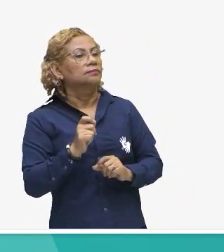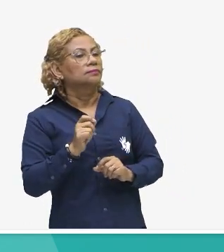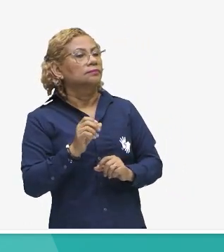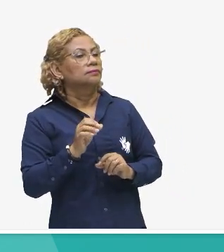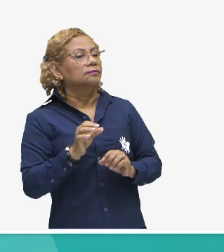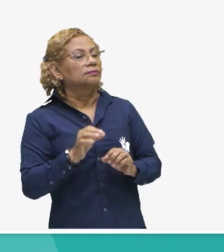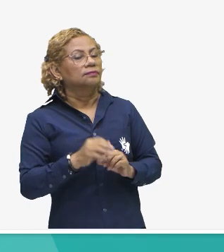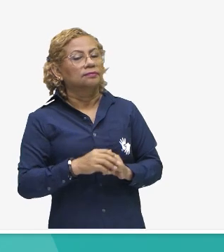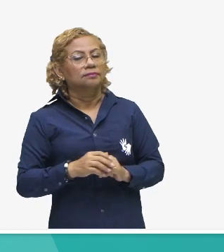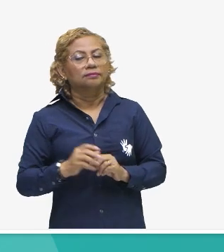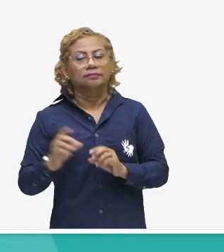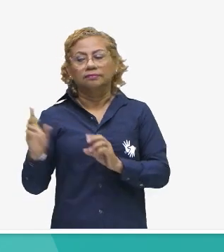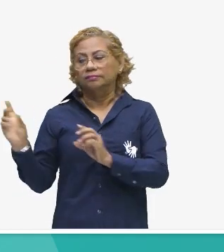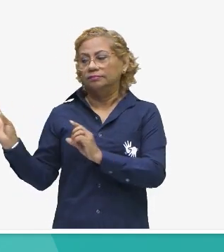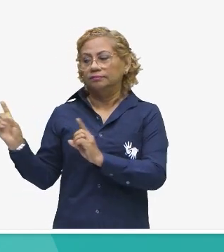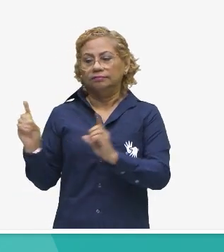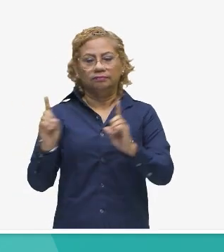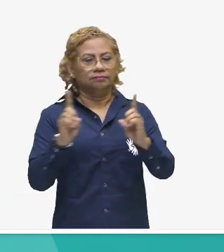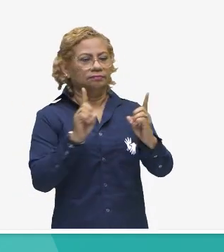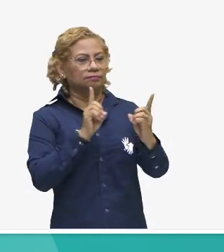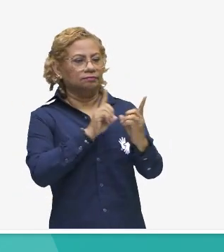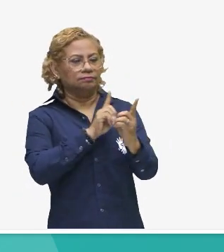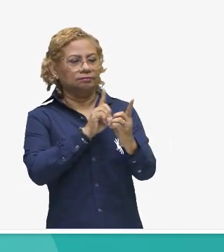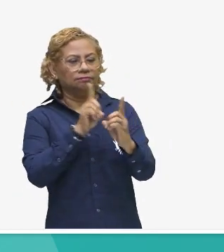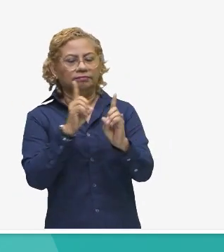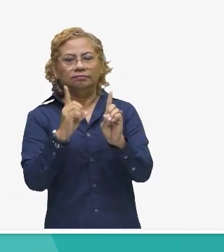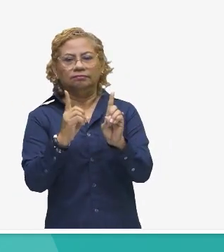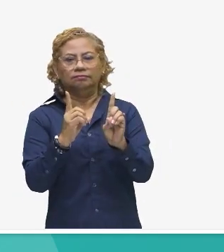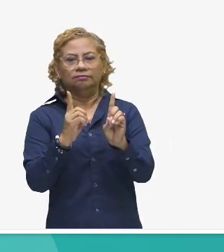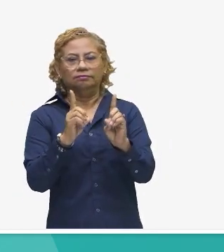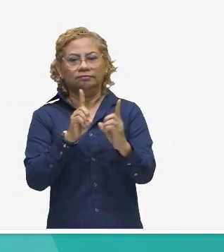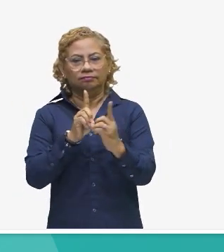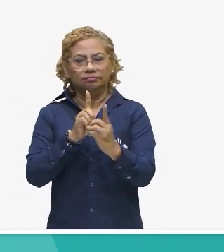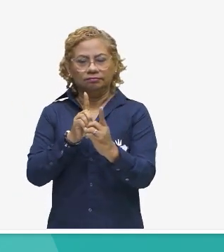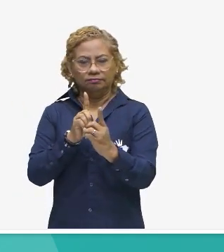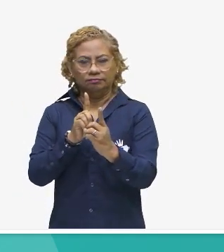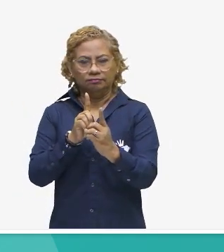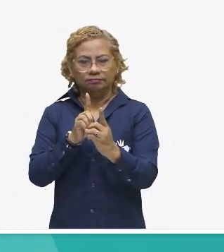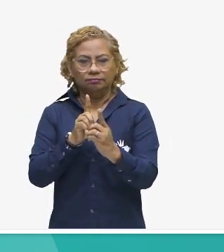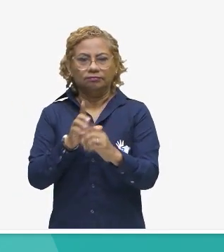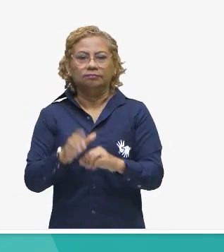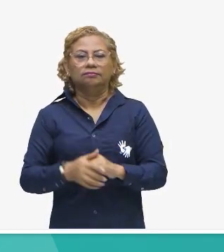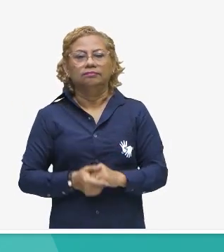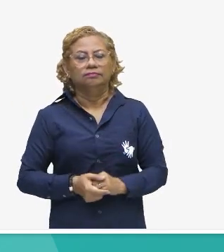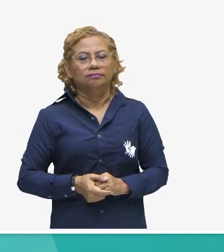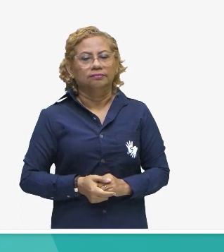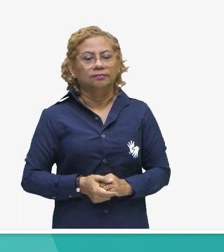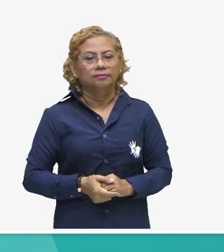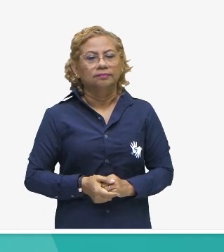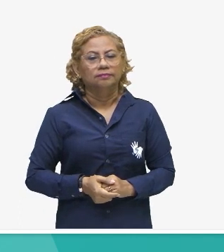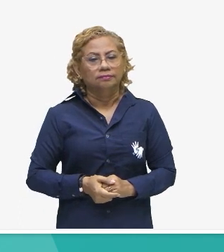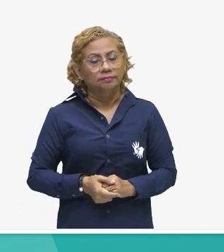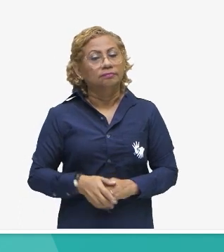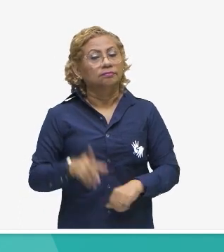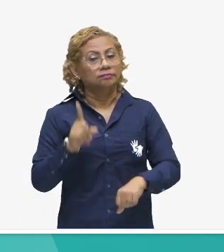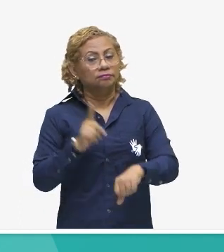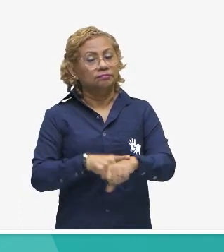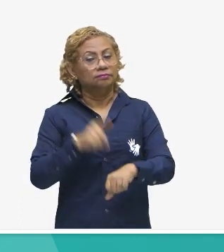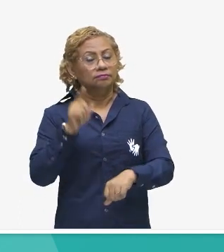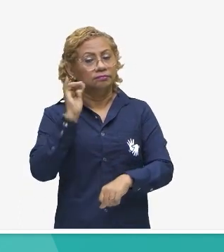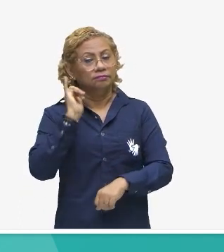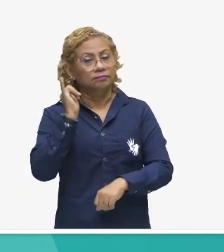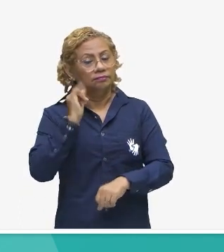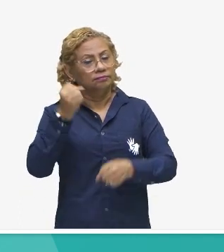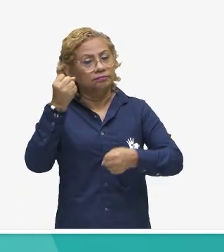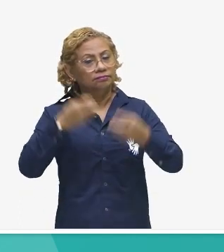no passado, vai encarar o momento, né, da situação, no momento da fala do narrador, e entrei e